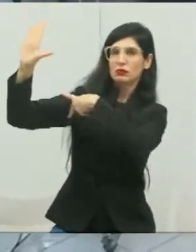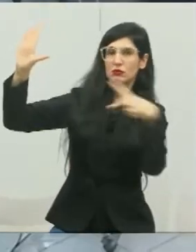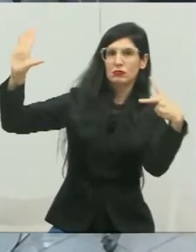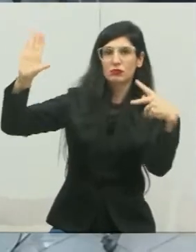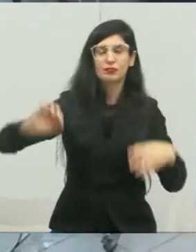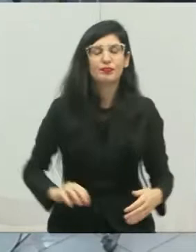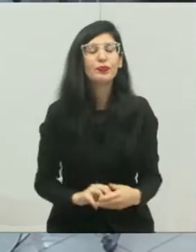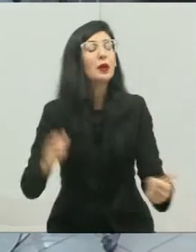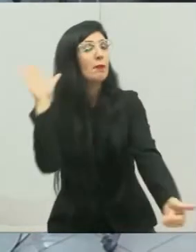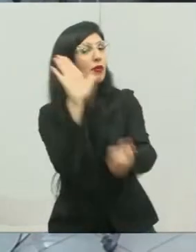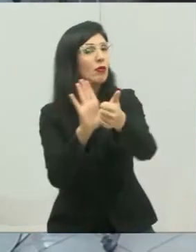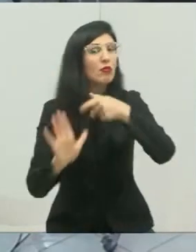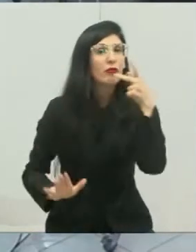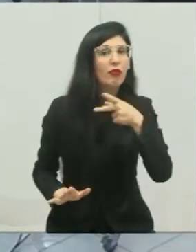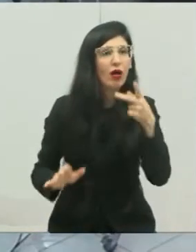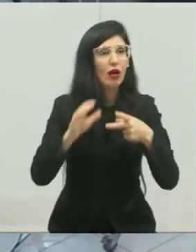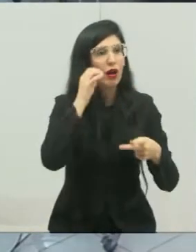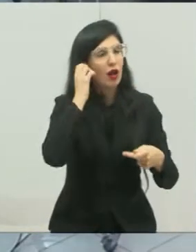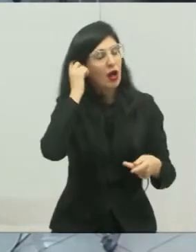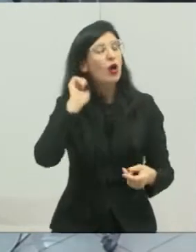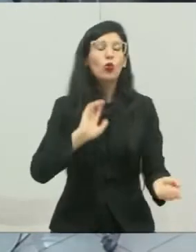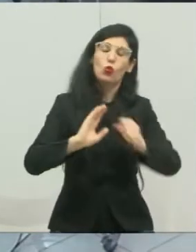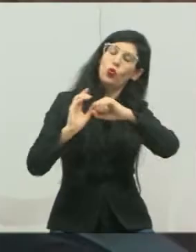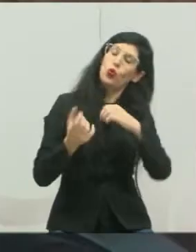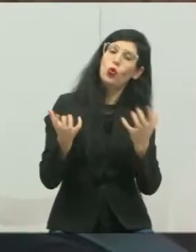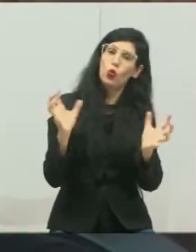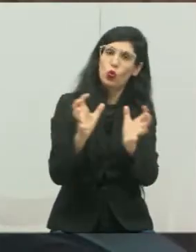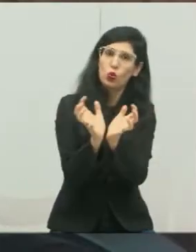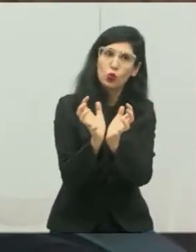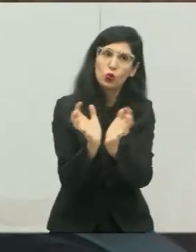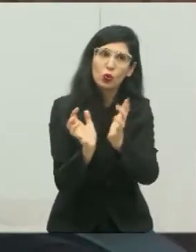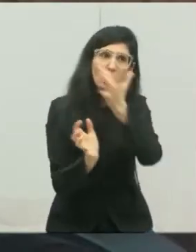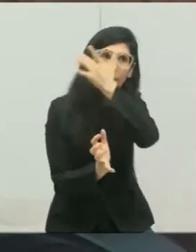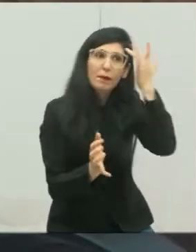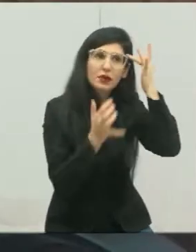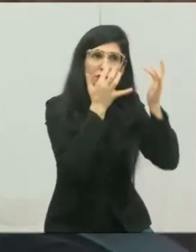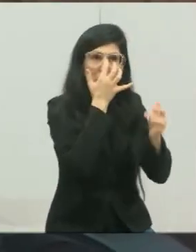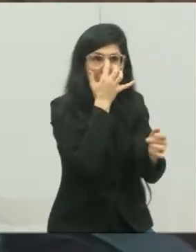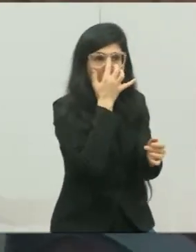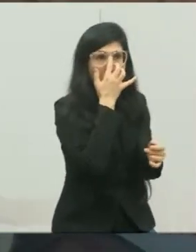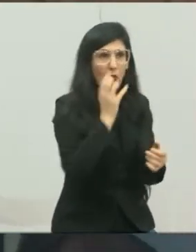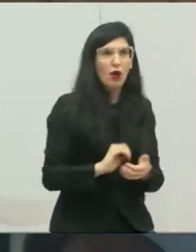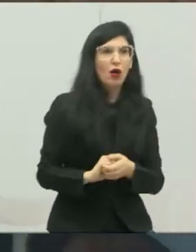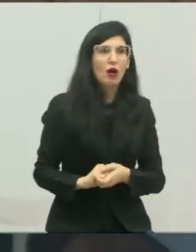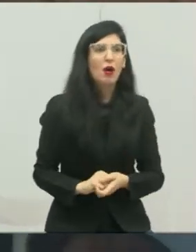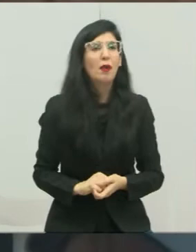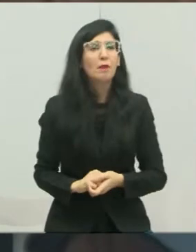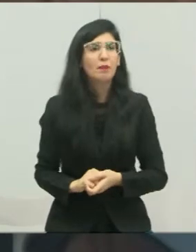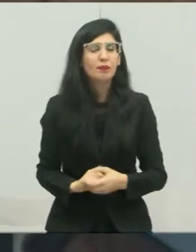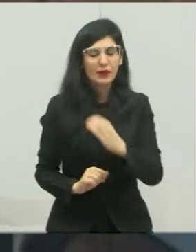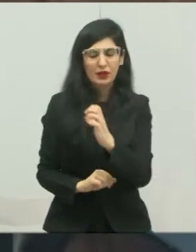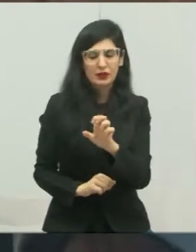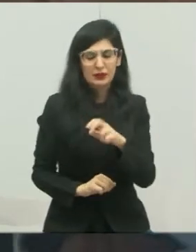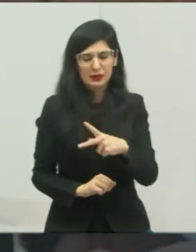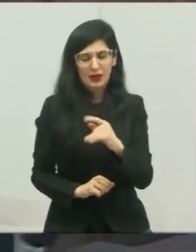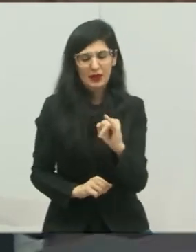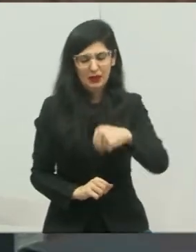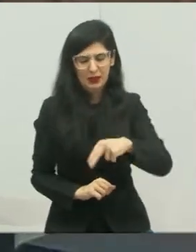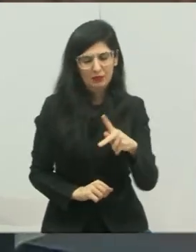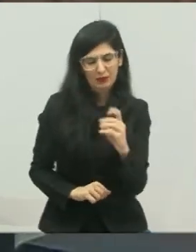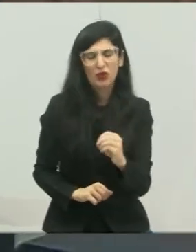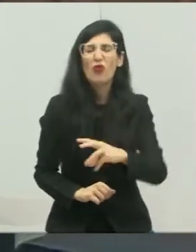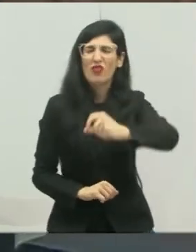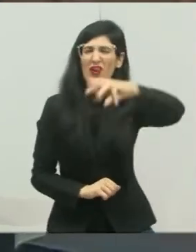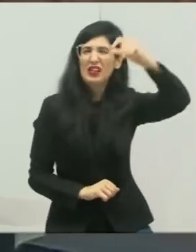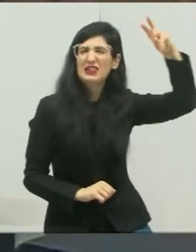quero salientar que eu coloquei ali que a comunidade é humilde e feliz, lá do Cepinho, porque aquela comunidade é a área mais